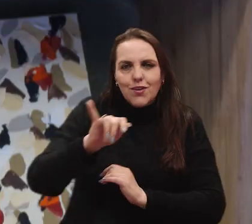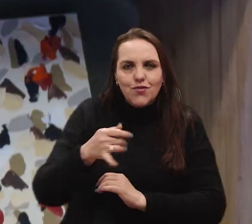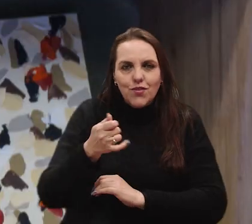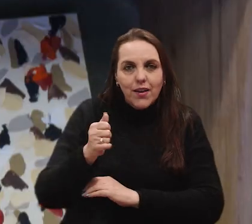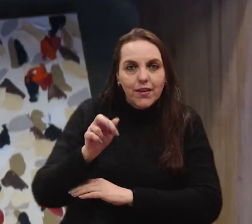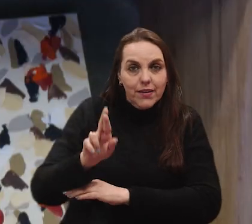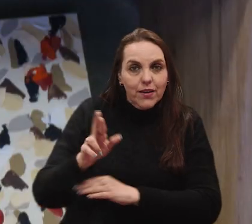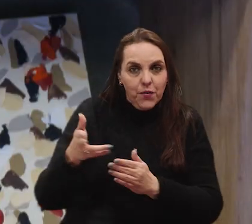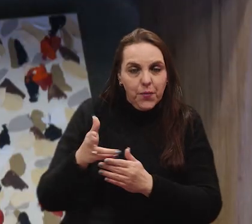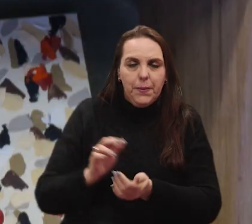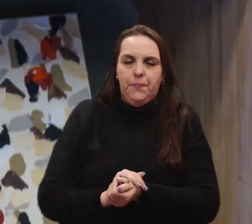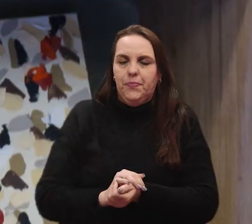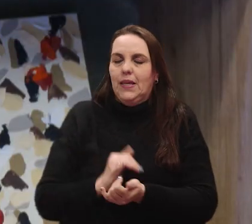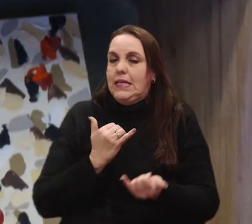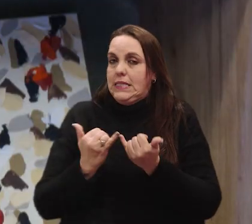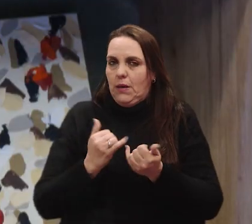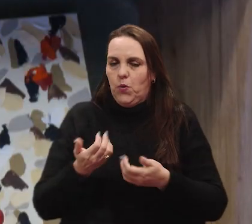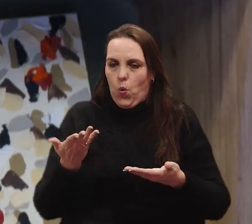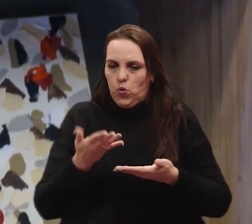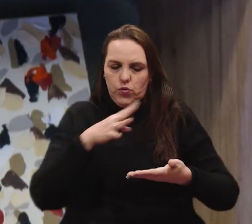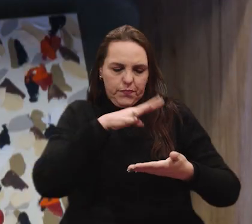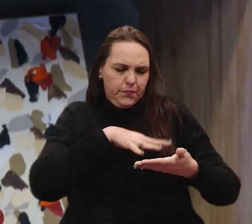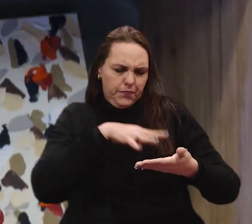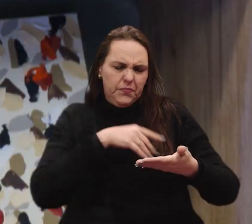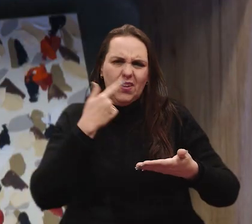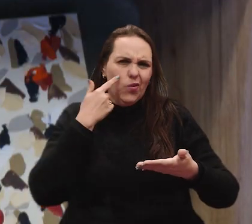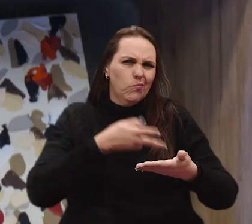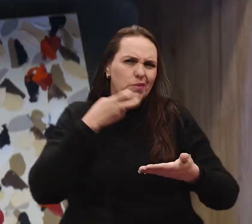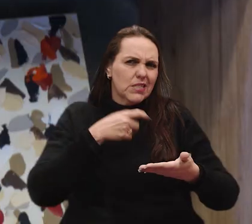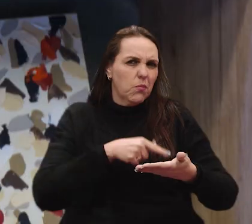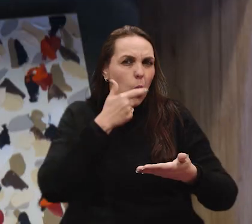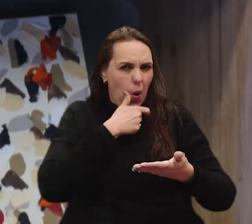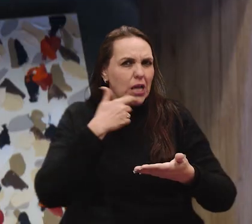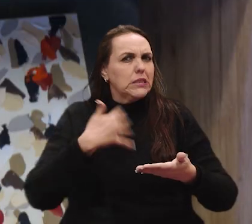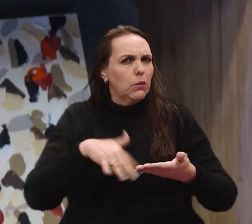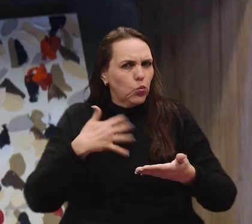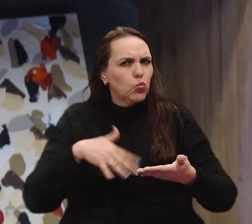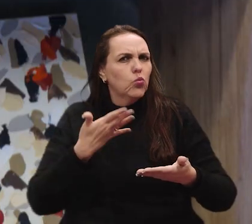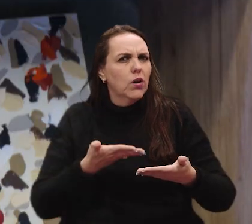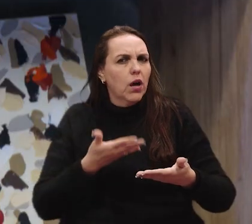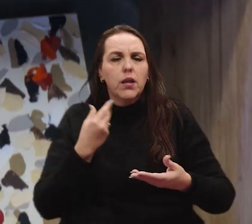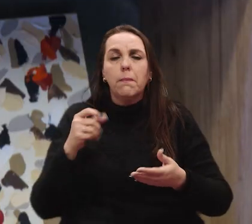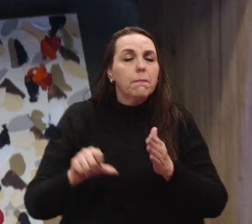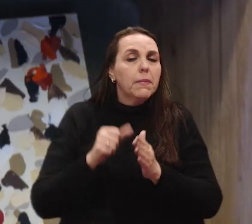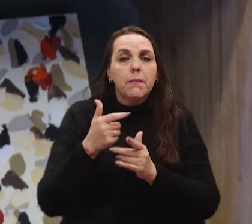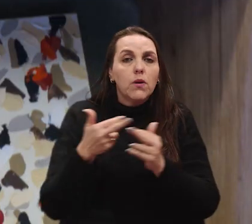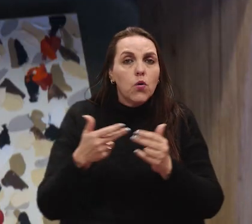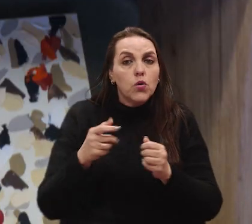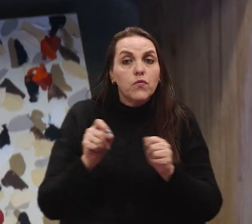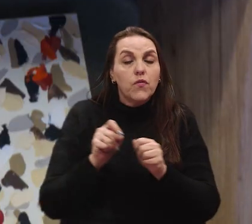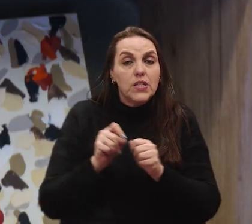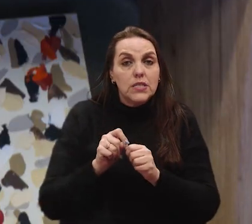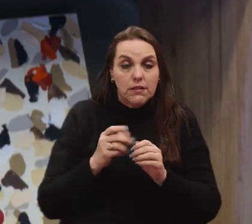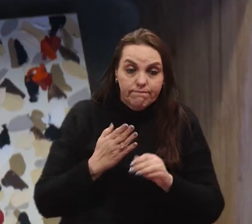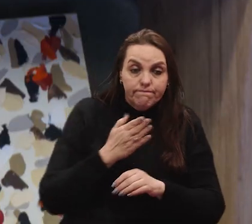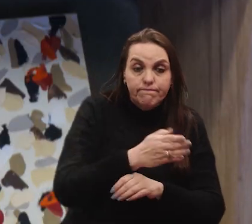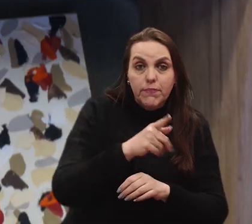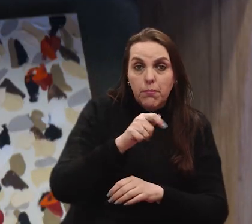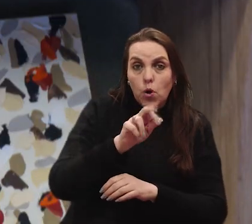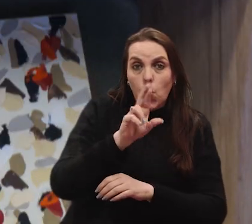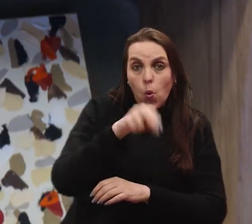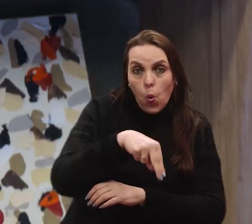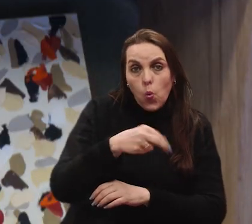assim, hoje eu recebi uma conta e eu tô achando que ela tá acima do normal. Qual que é a primeira coisa que eu preciso fazer? Ir até o PROCON, vou